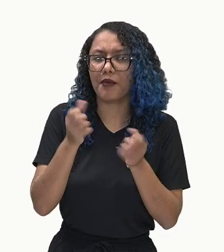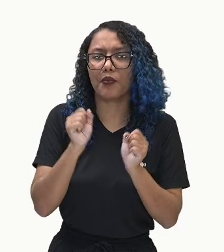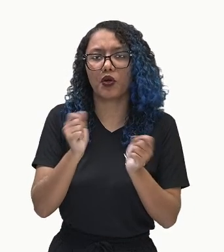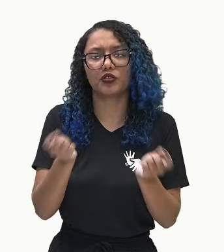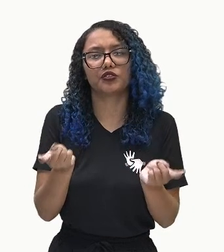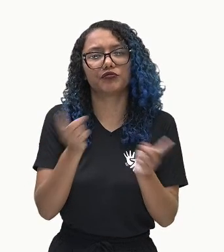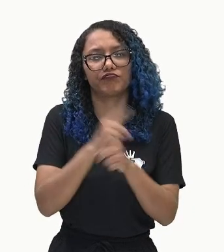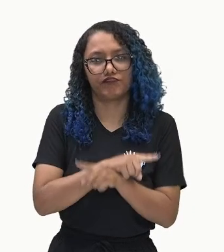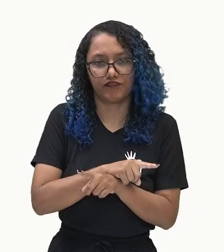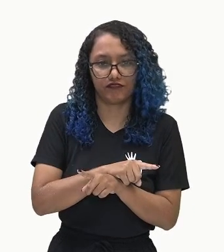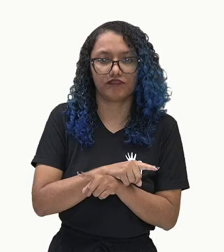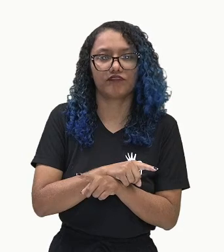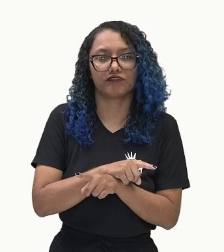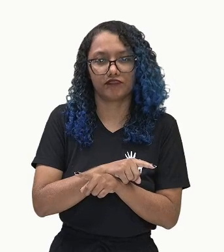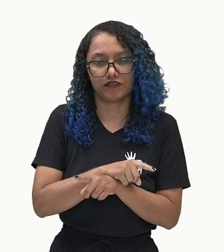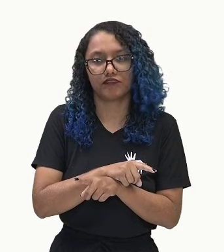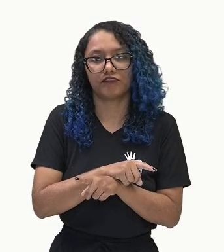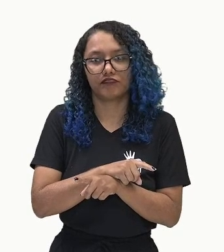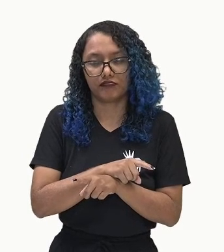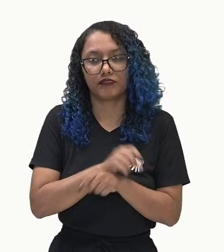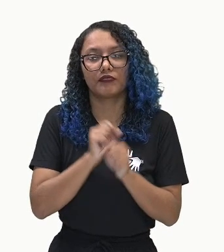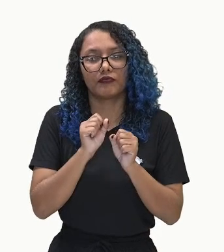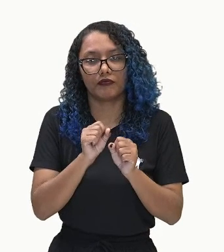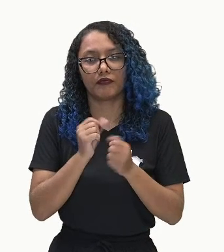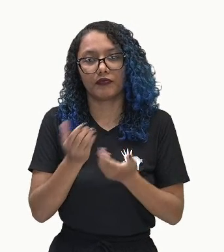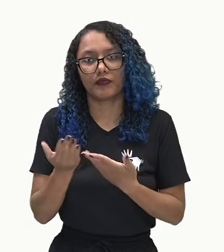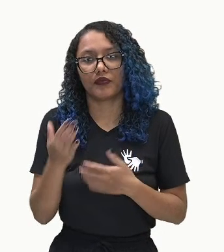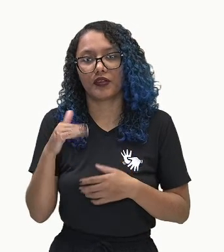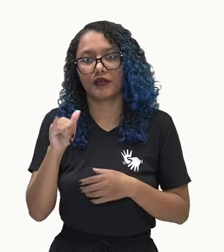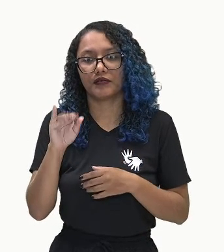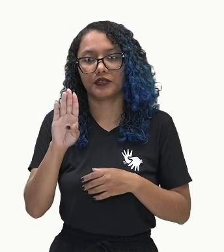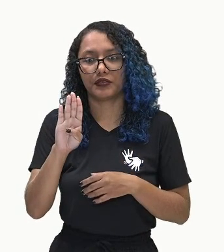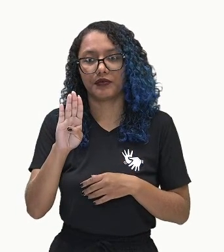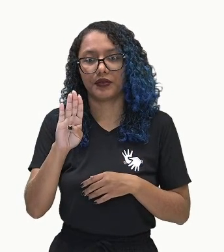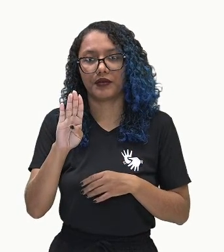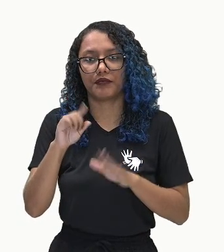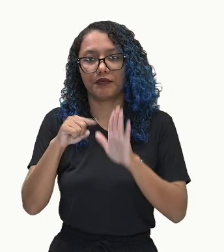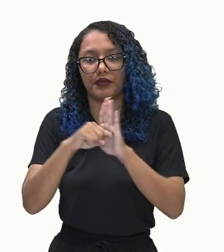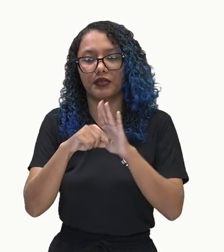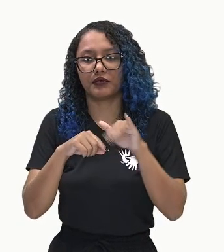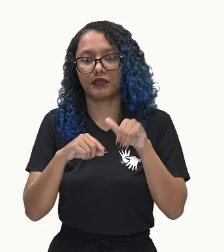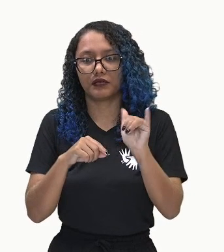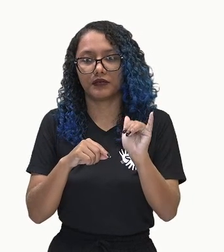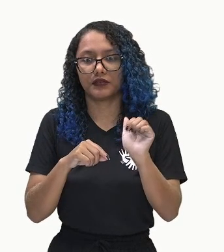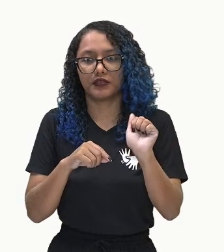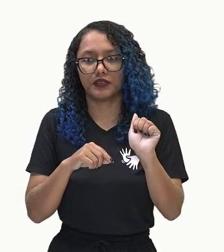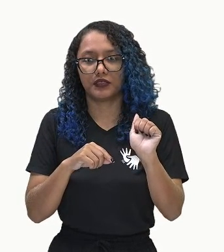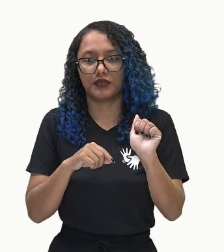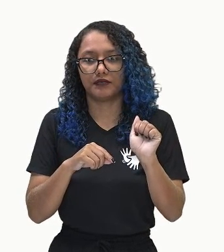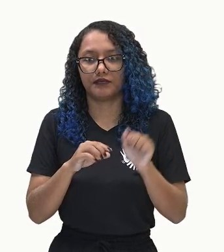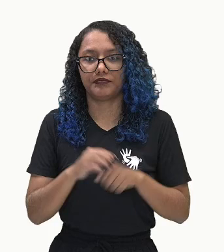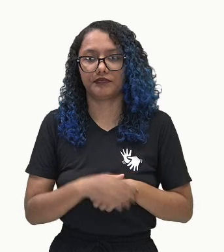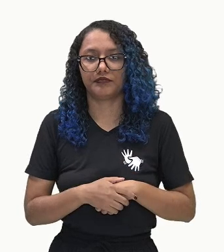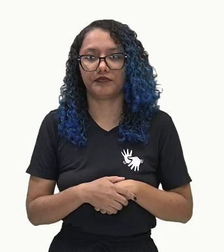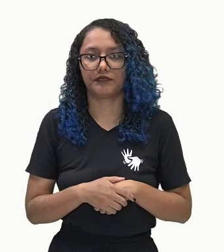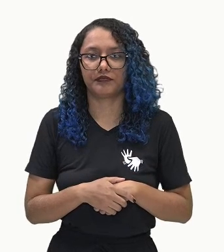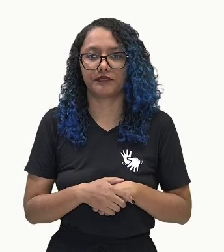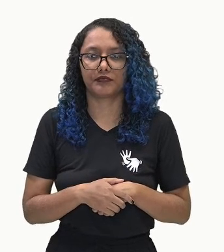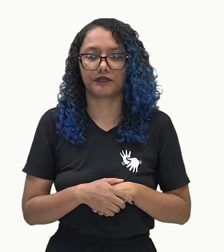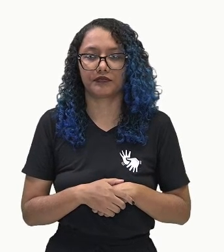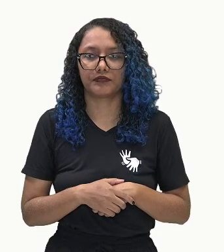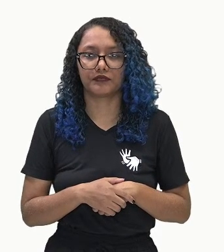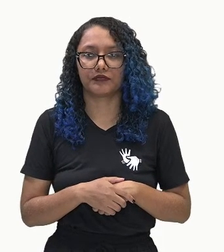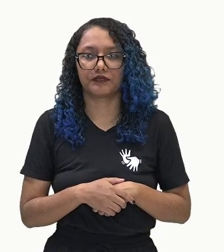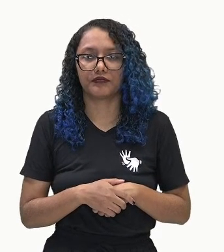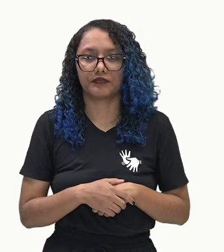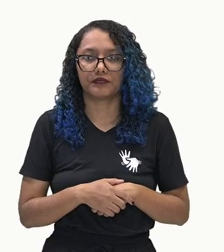inverso. Quer dizer, eu posso pegar o y de B menos o y do A. Onde o